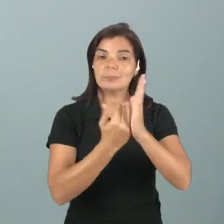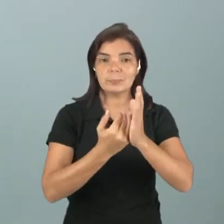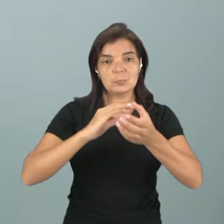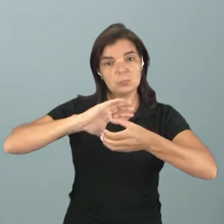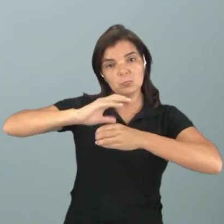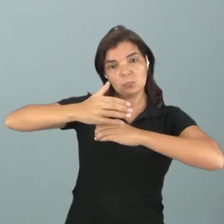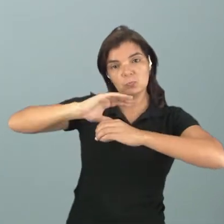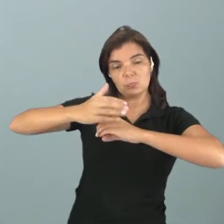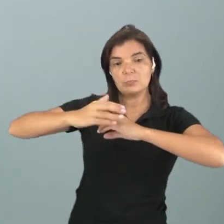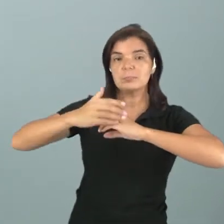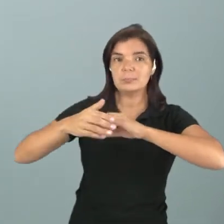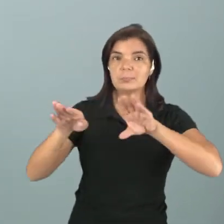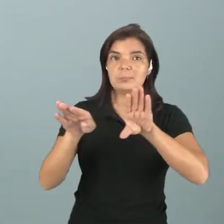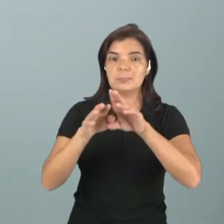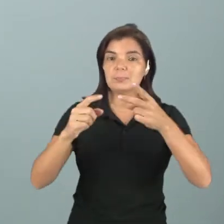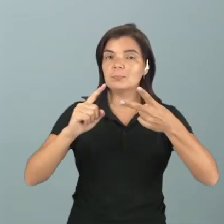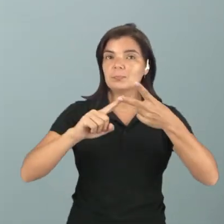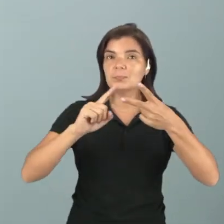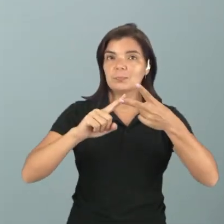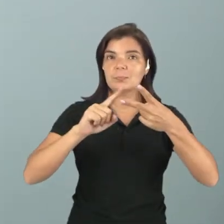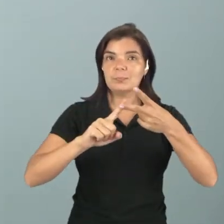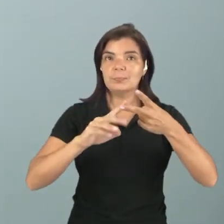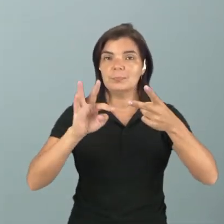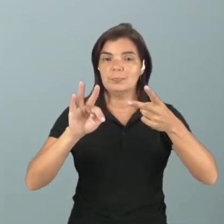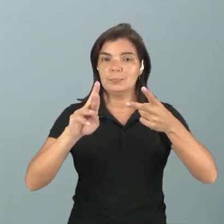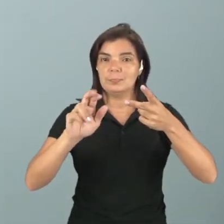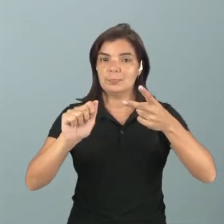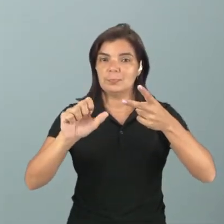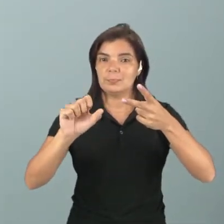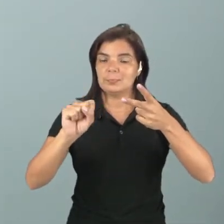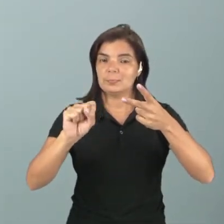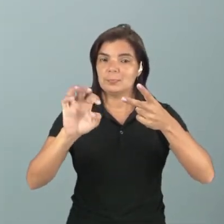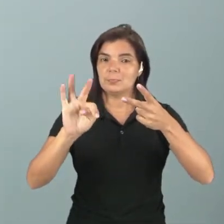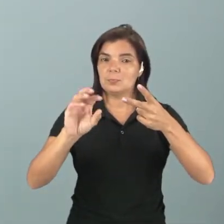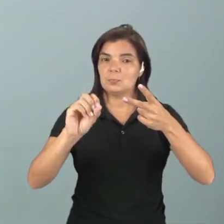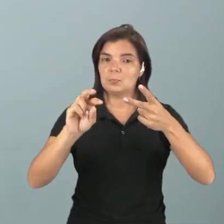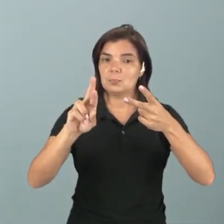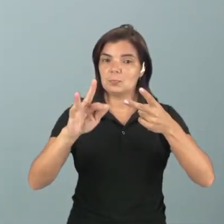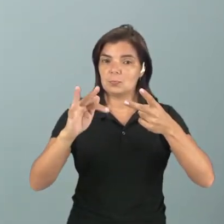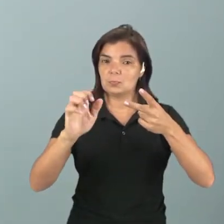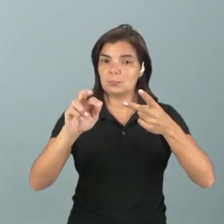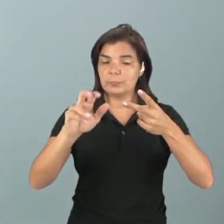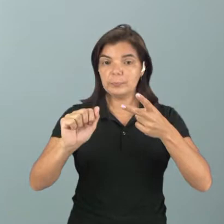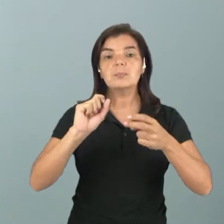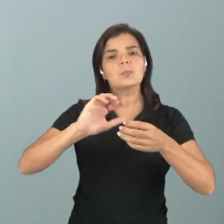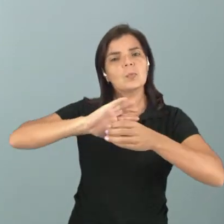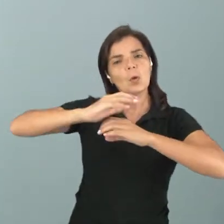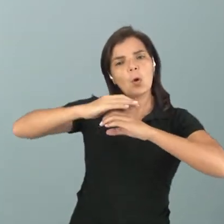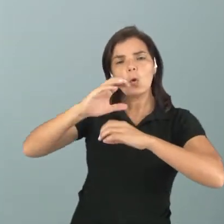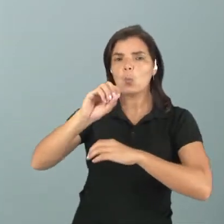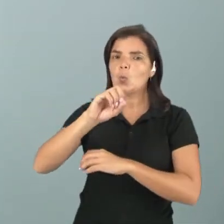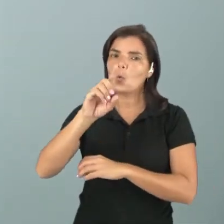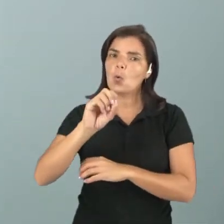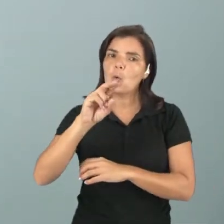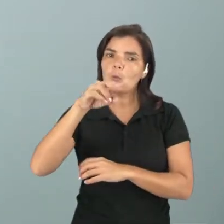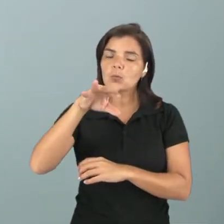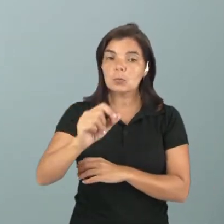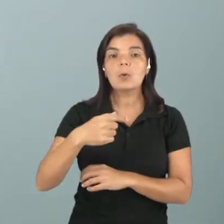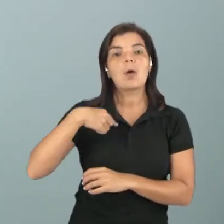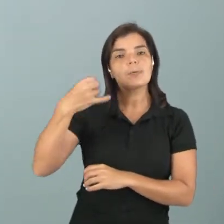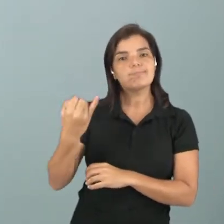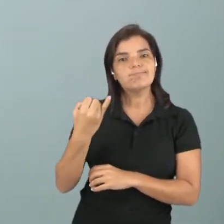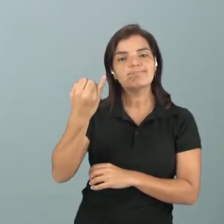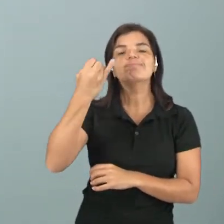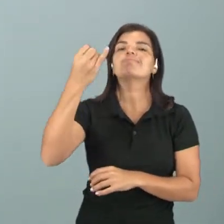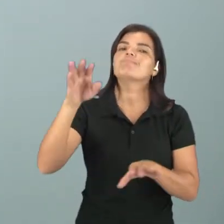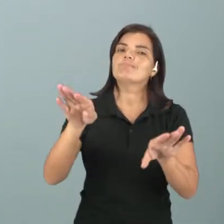na estratosfera, que é a segunda camada, nós vamos ter a presença da camada de ozônio, que é essencial para quê? Para que a gente possa ter meio